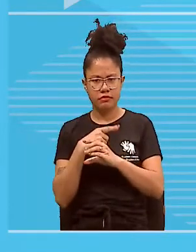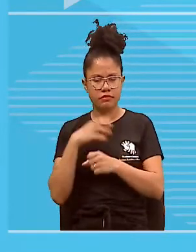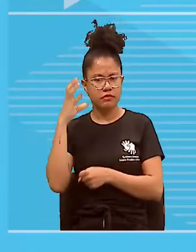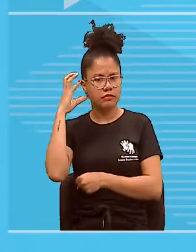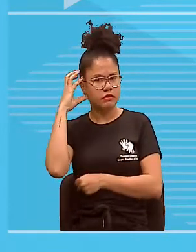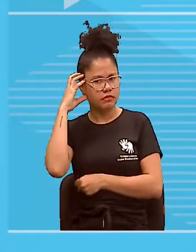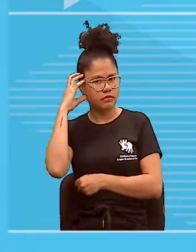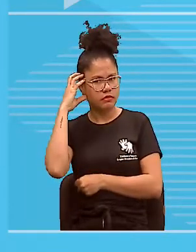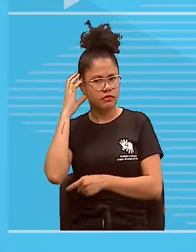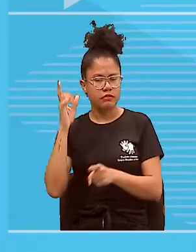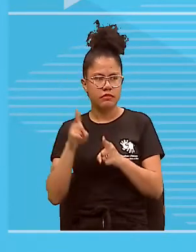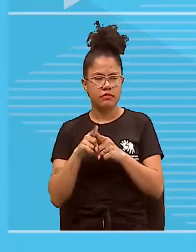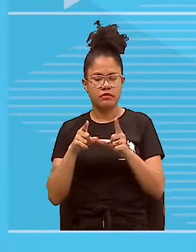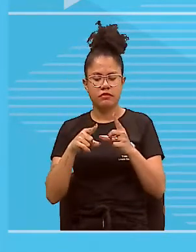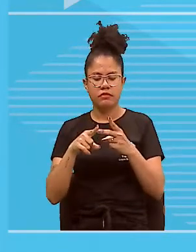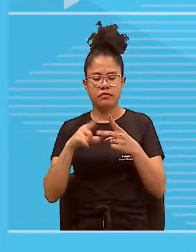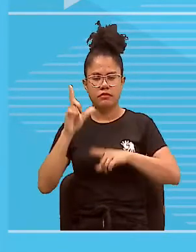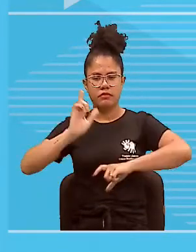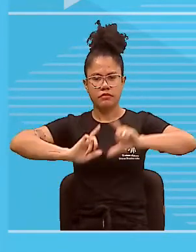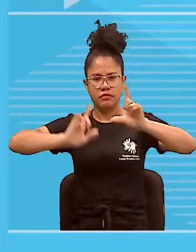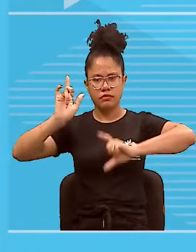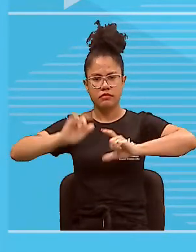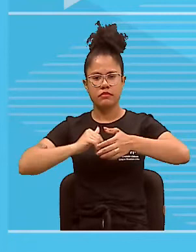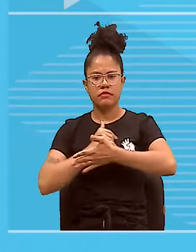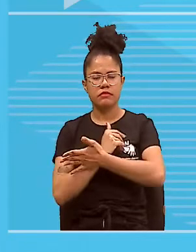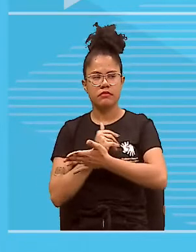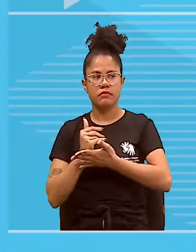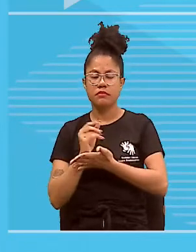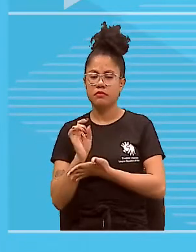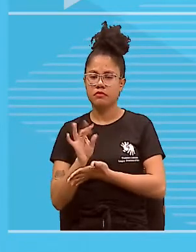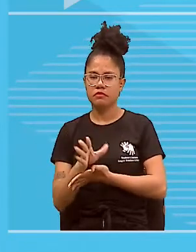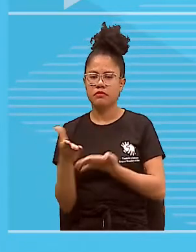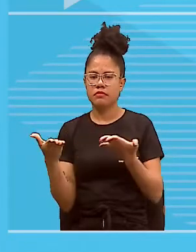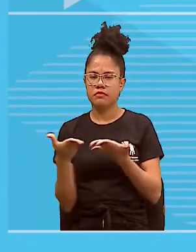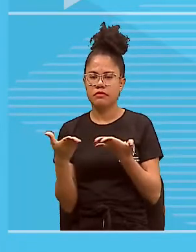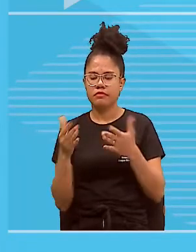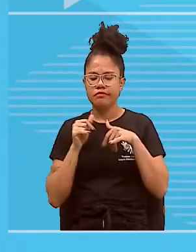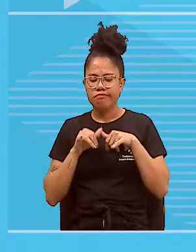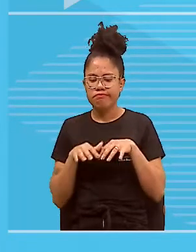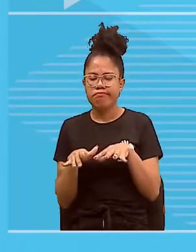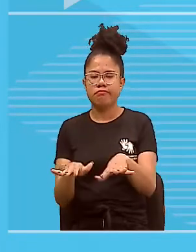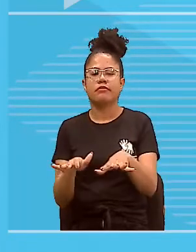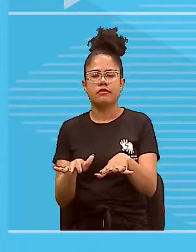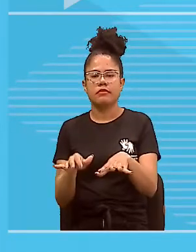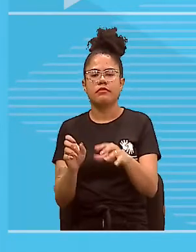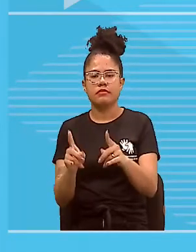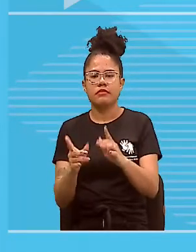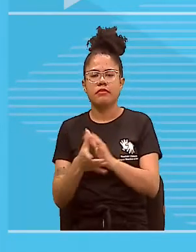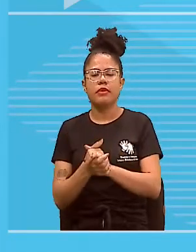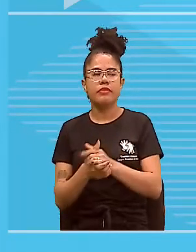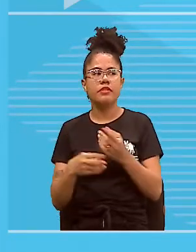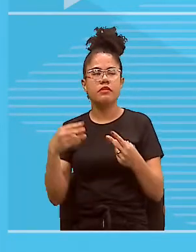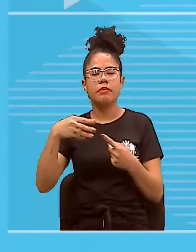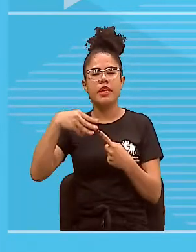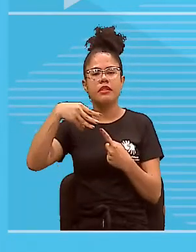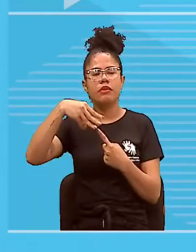o rádio e a televisão e eles começam só agora a serem propagados pelo país todo perfeito